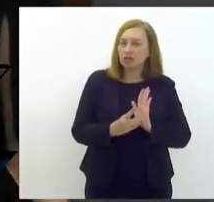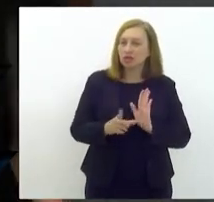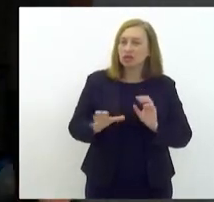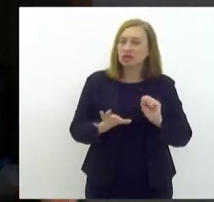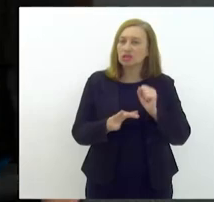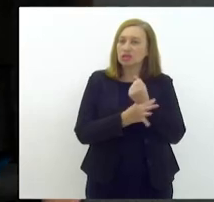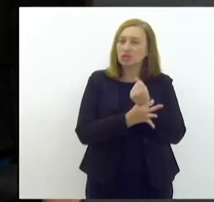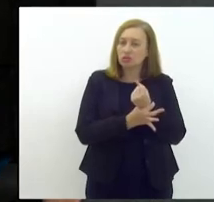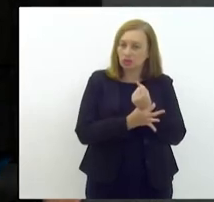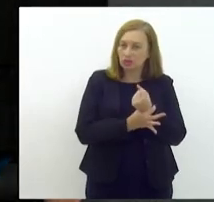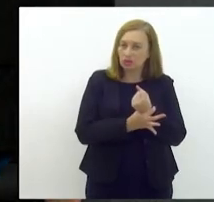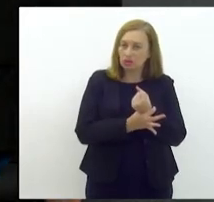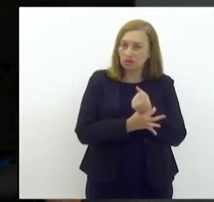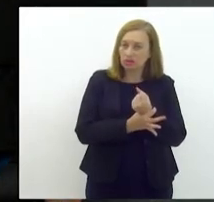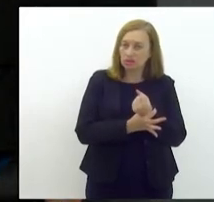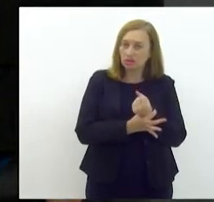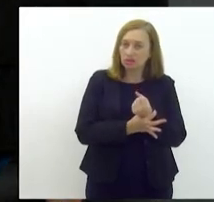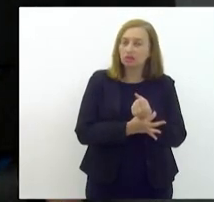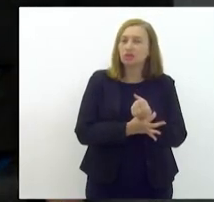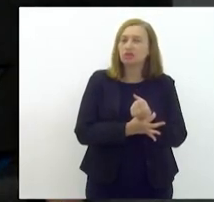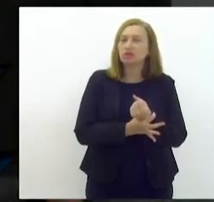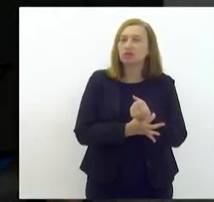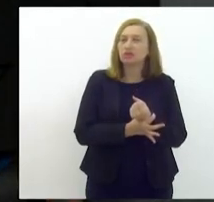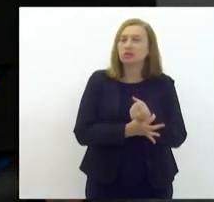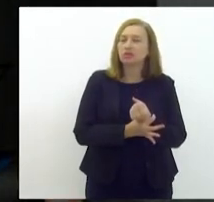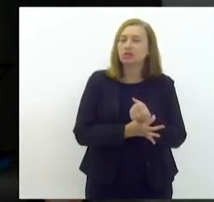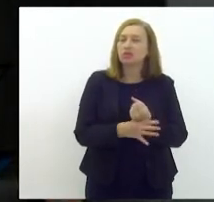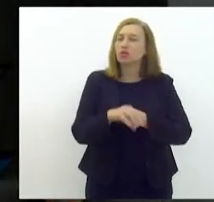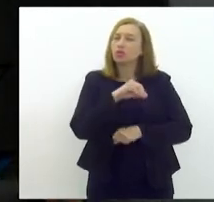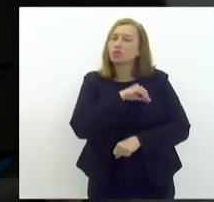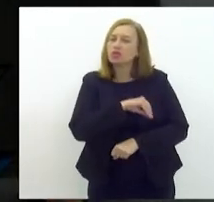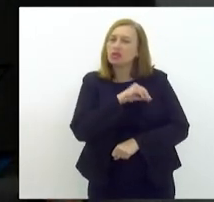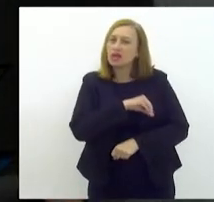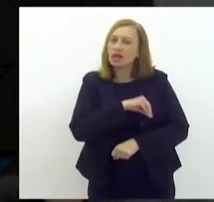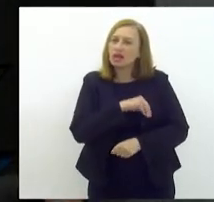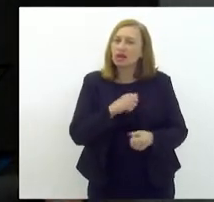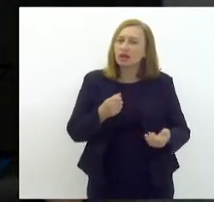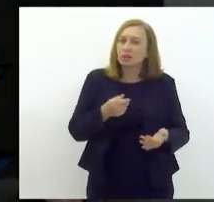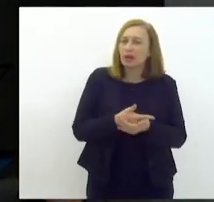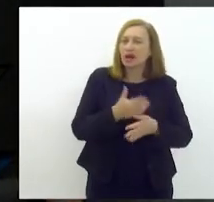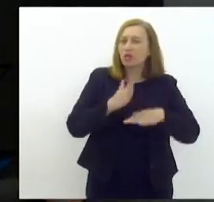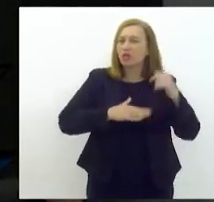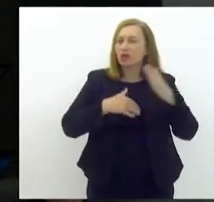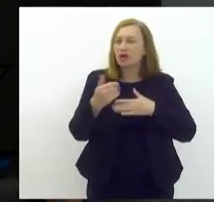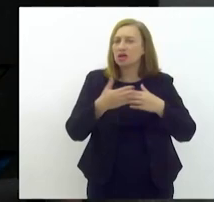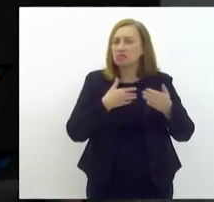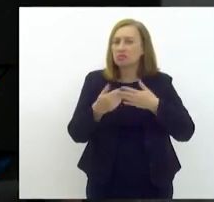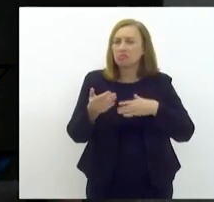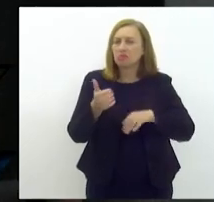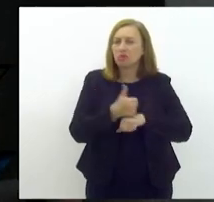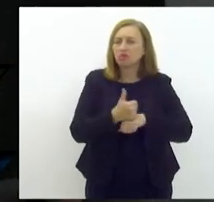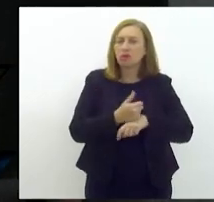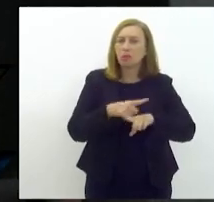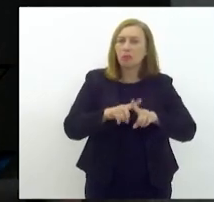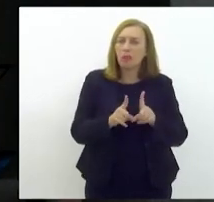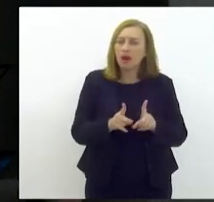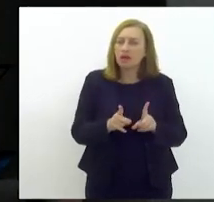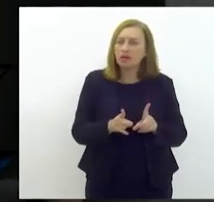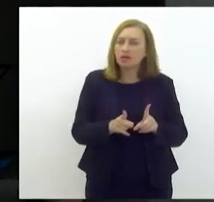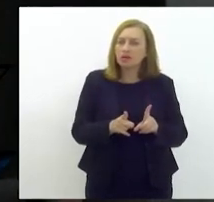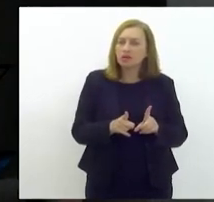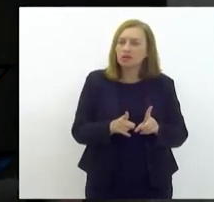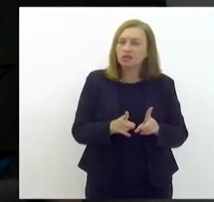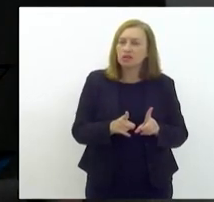garante que o mínimo a qual o peso faz referência vai ser pago a qualquer profissional mas para isso ele tá